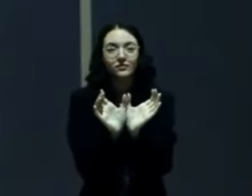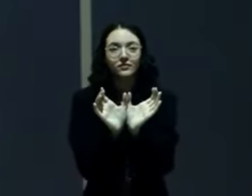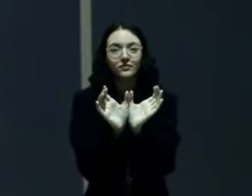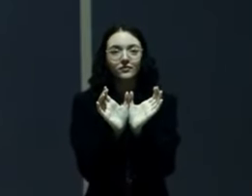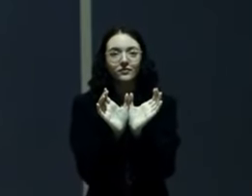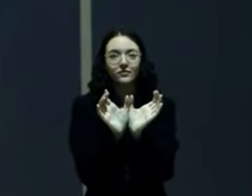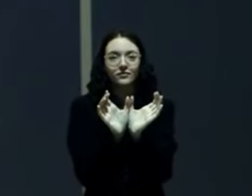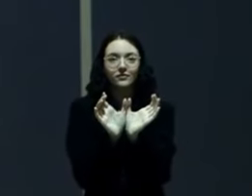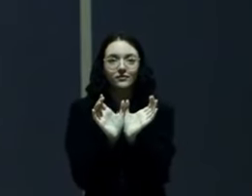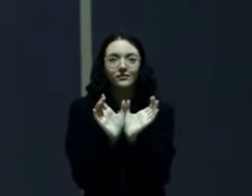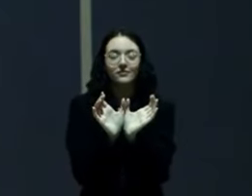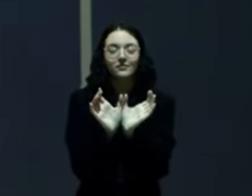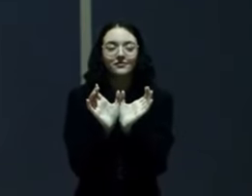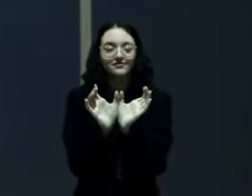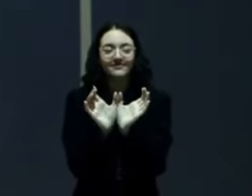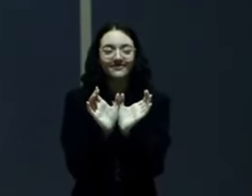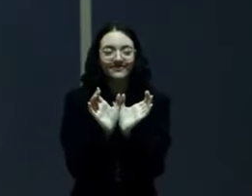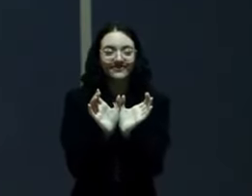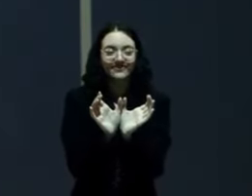pode mudar a sua vida.